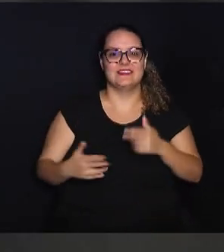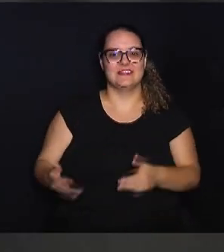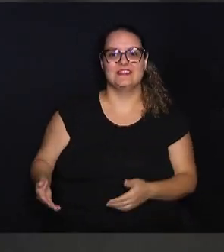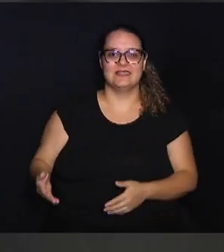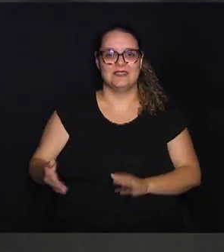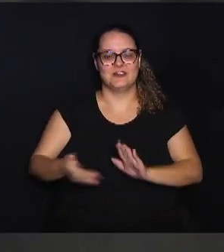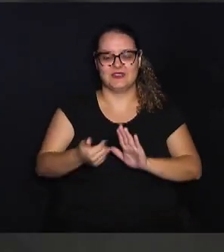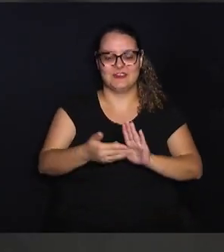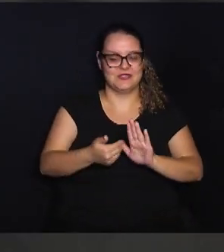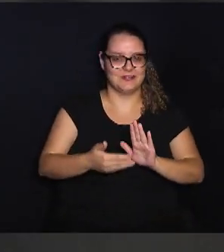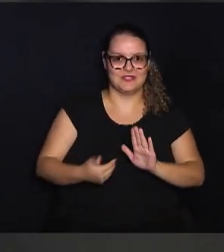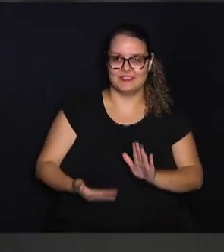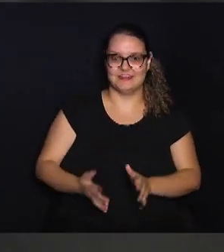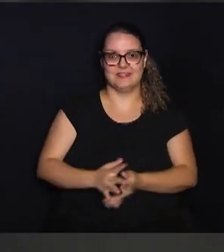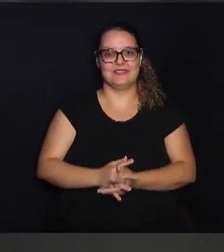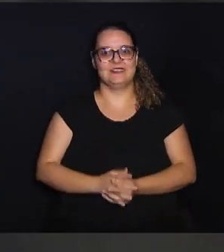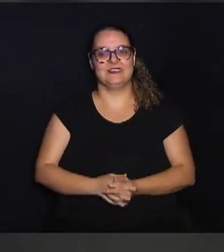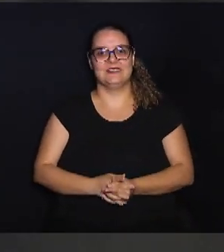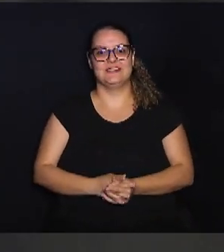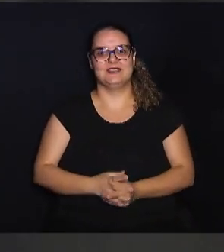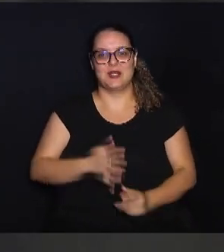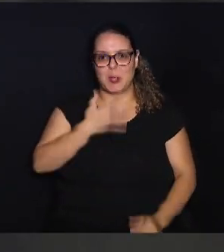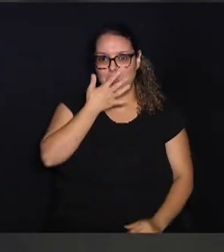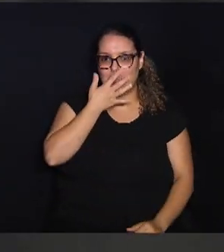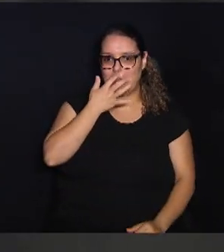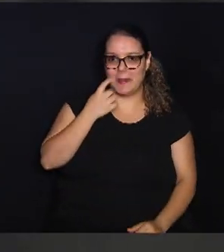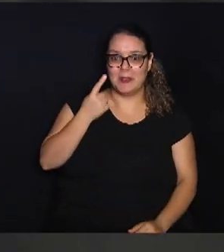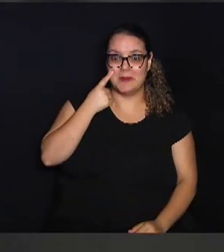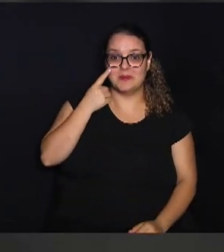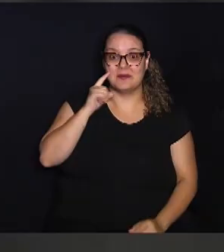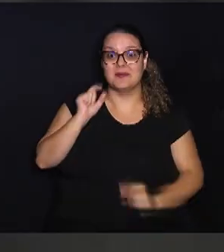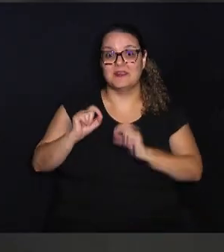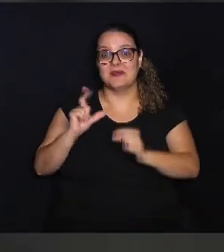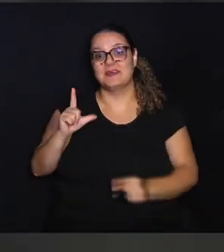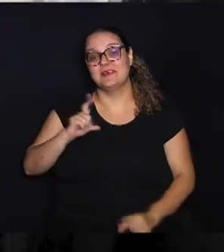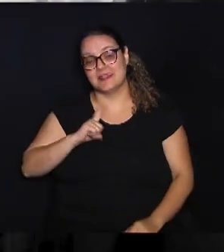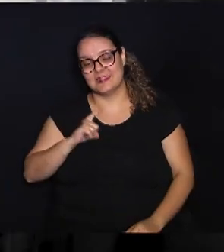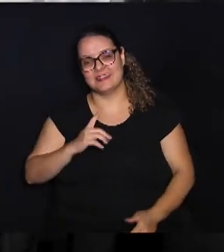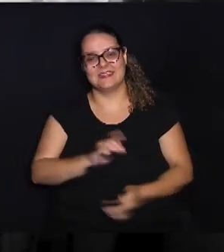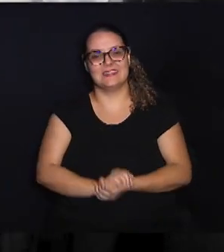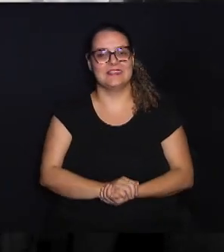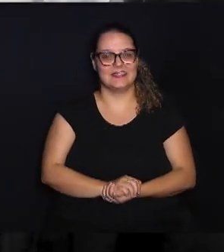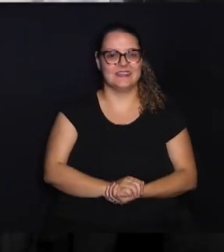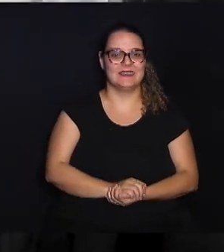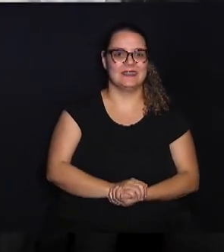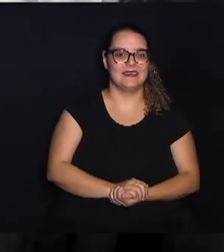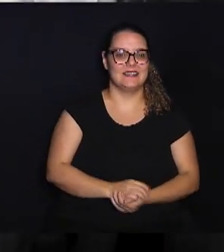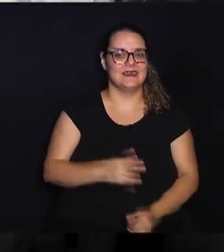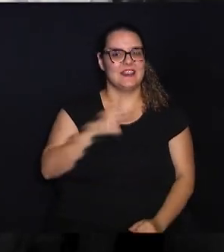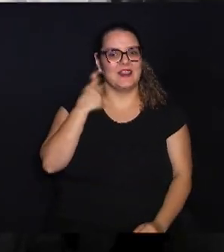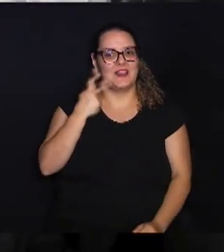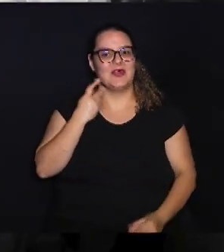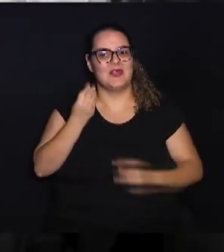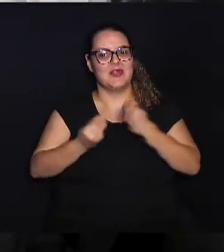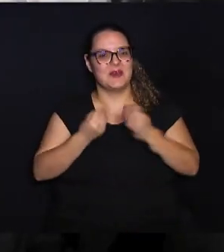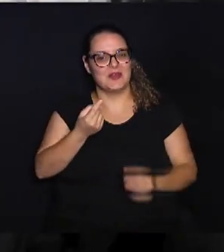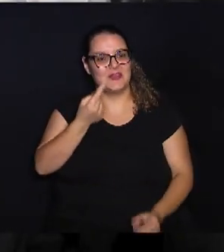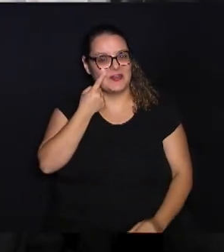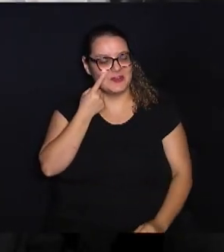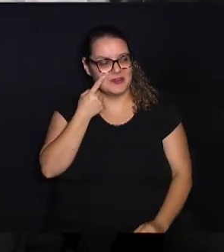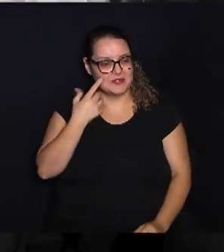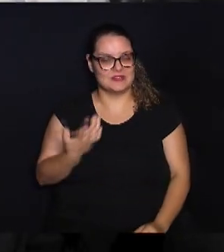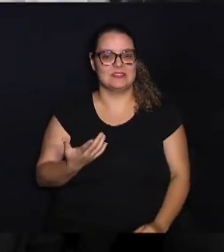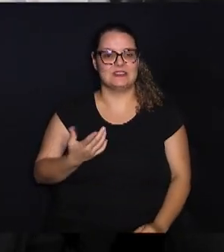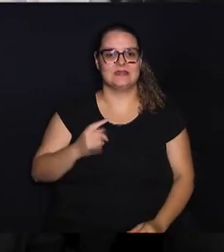isso, tira isso, tira isso, tira isso, né? Vamos ver o que vai sobrar. Ô, vereador, como é que você enxerga a questão das